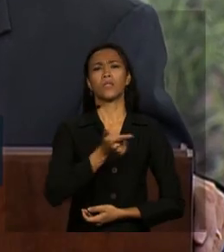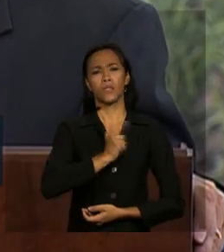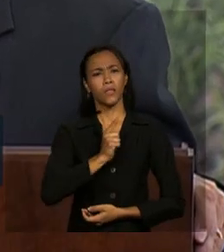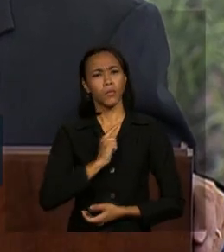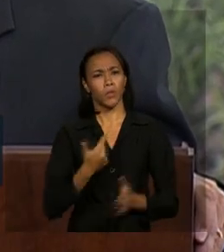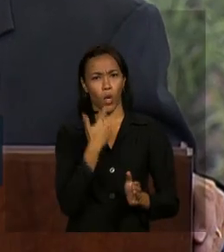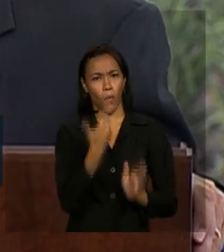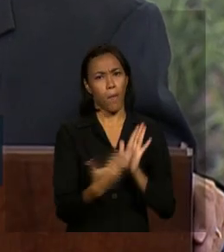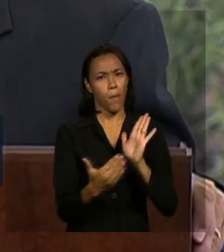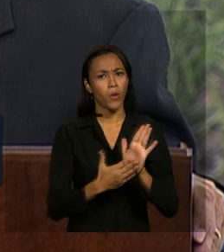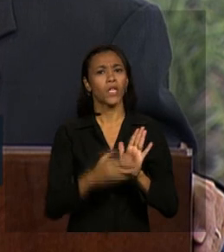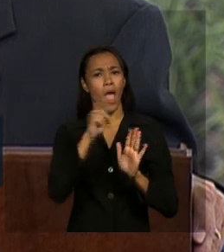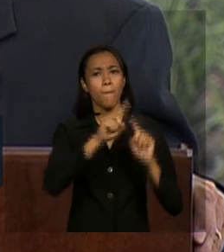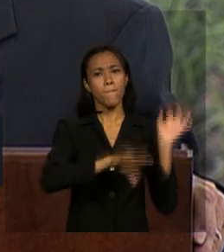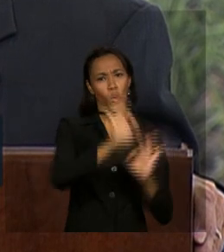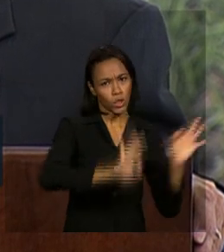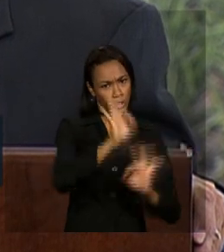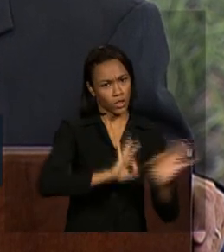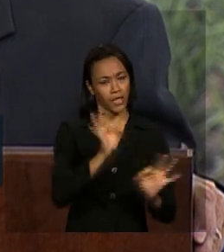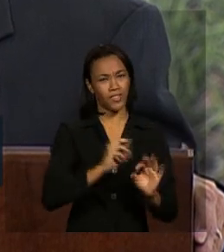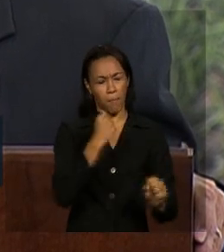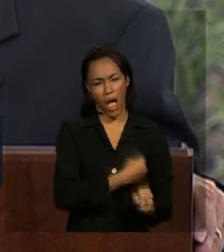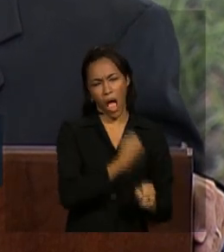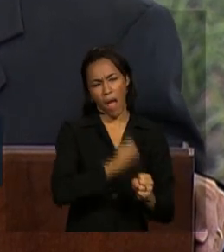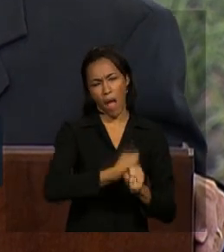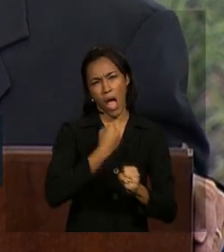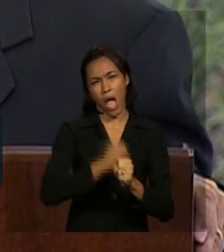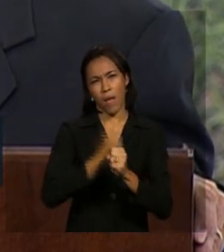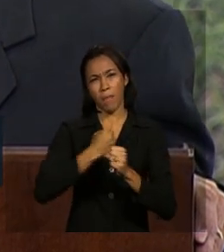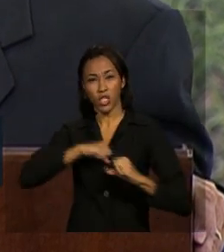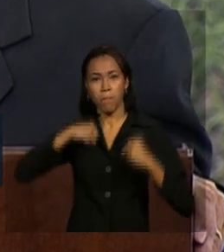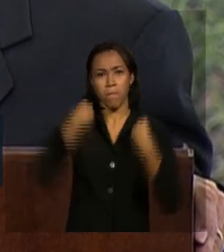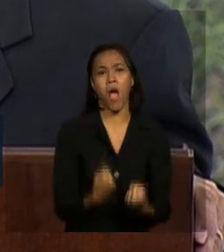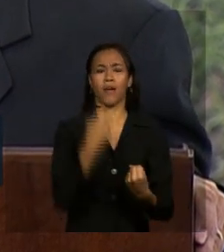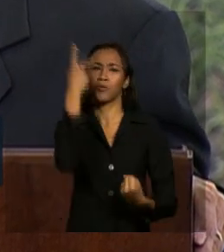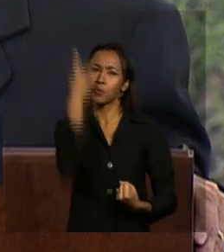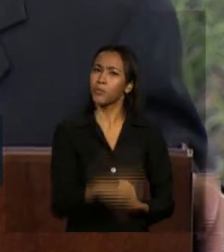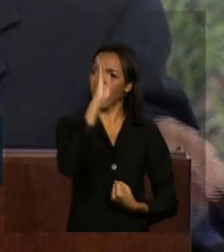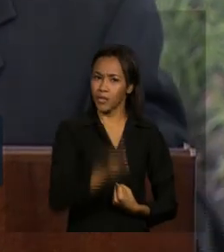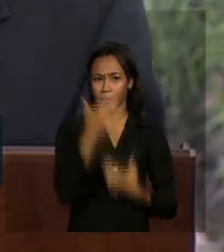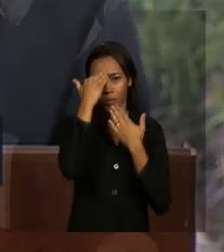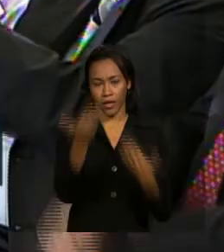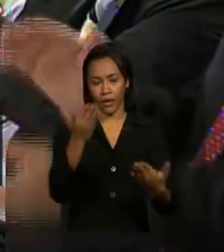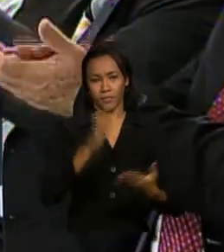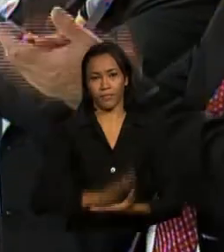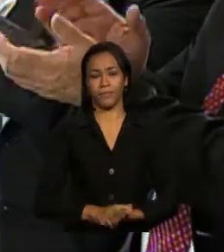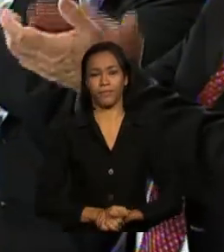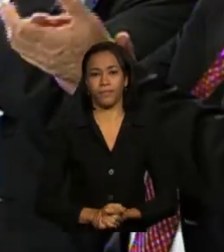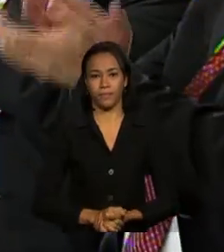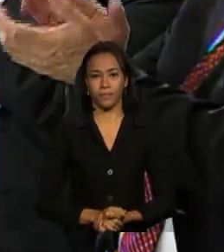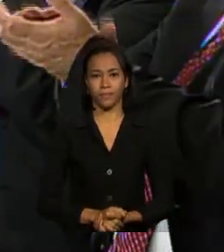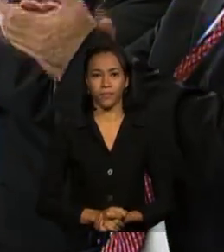estamos propondo são projetos estruturais de grande importância para o Brasil Muito obrigado